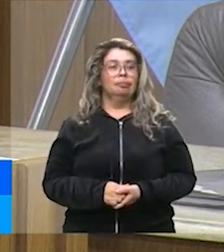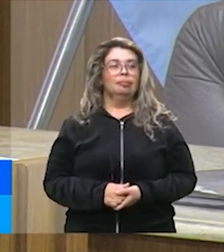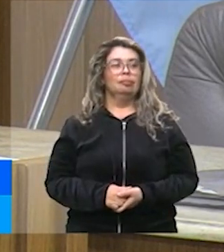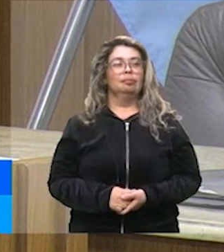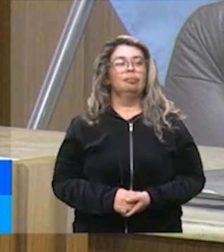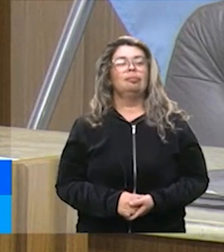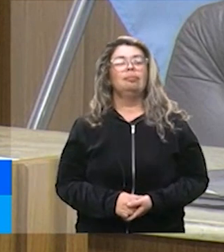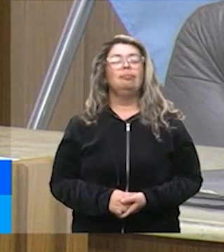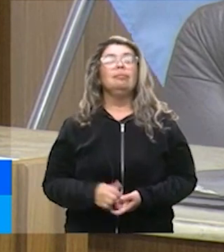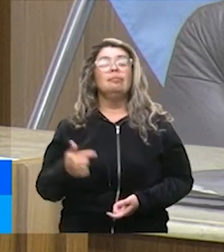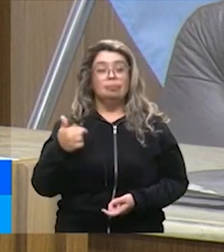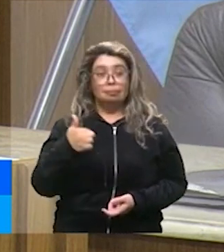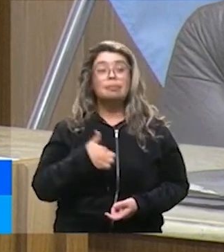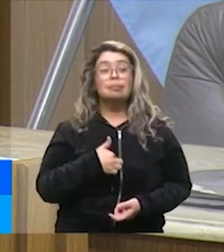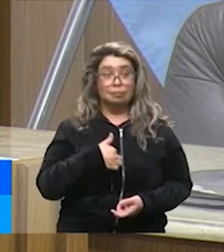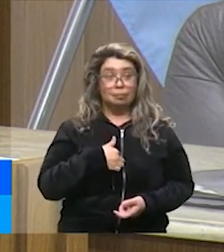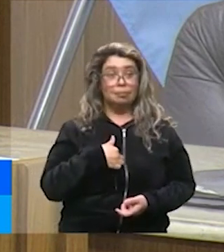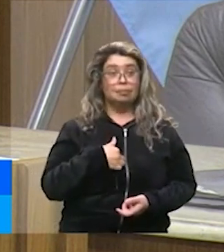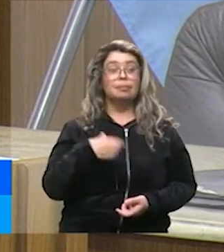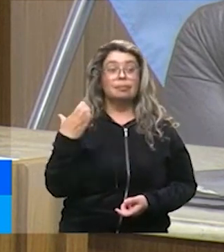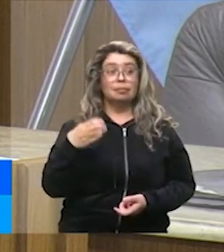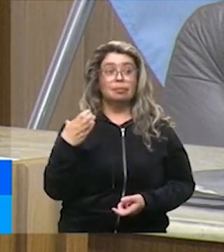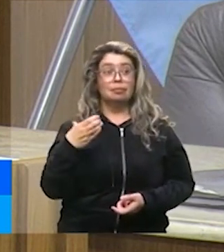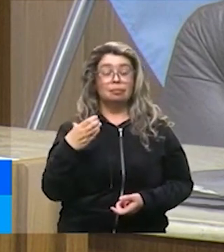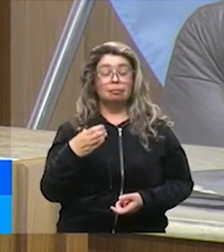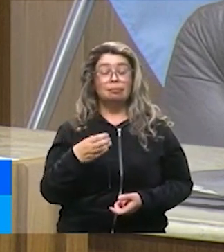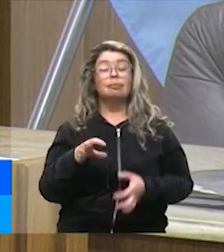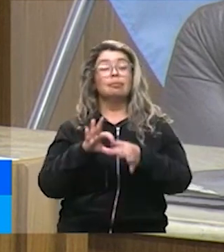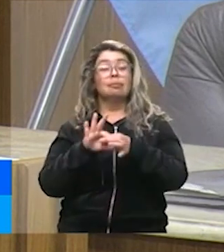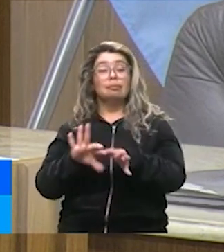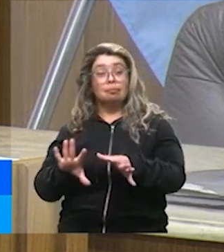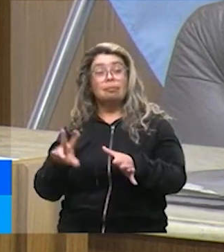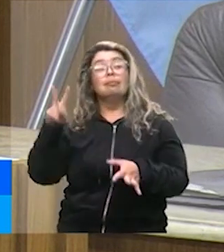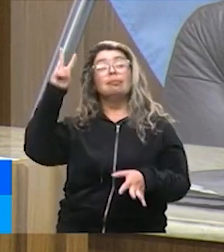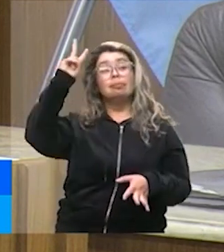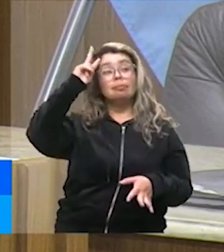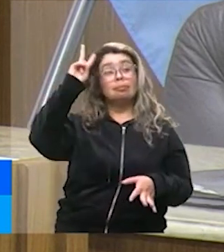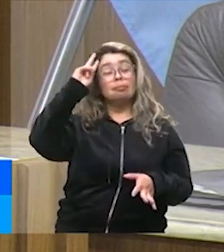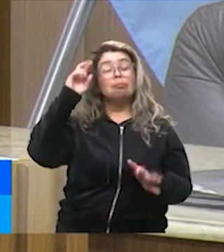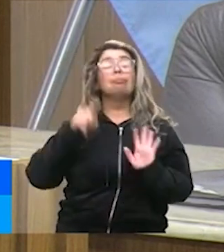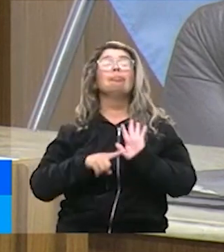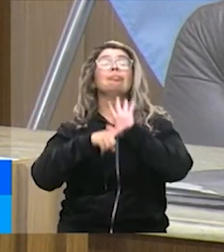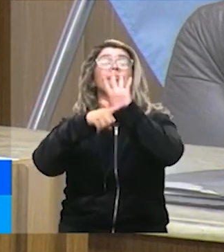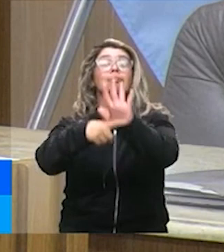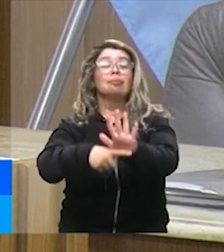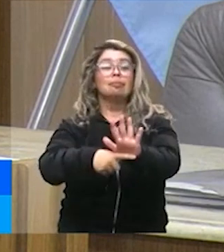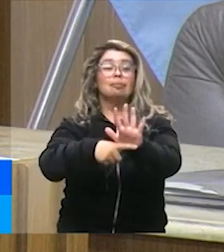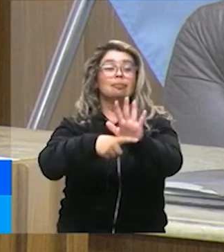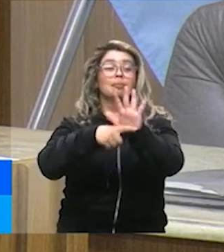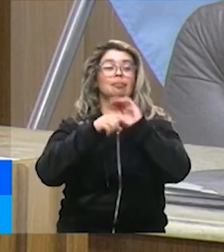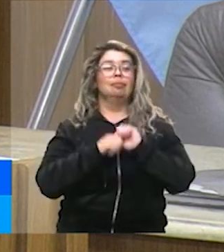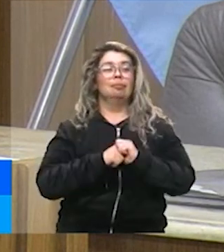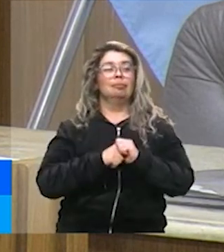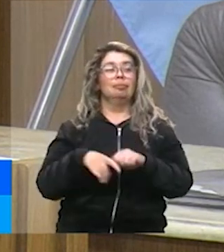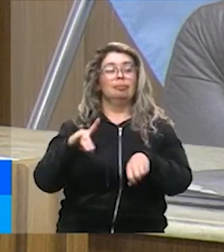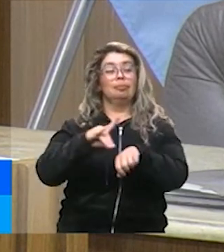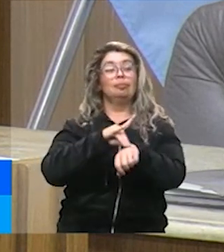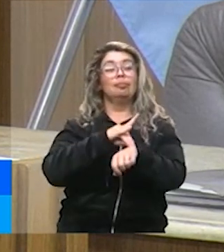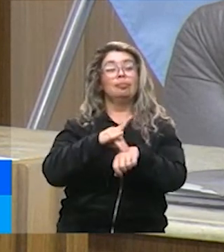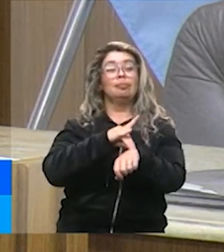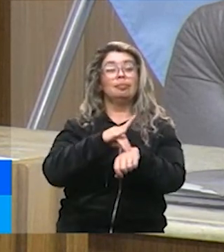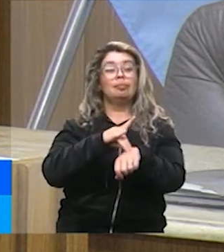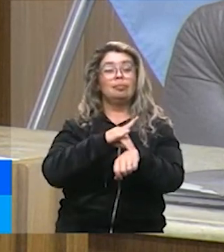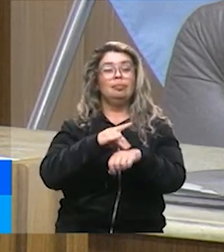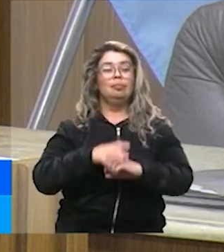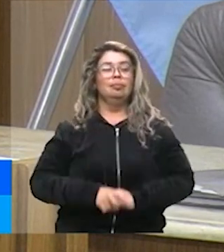eu quero deixar um legado de que eu contribuí para o asfaltamento